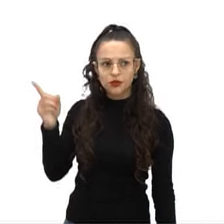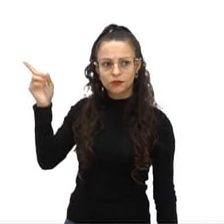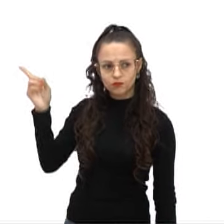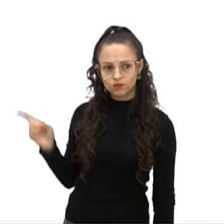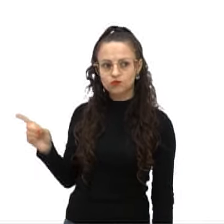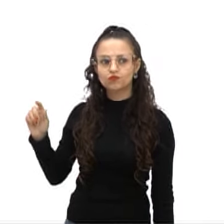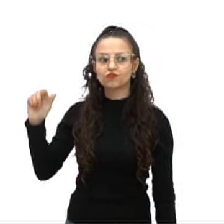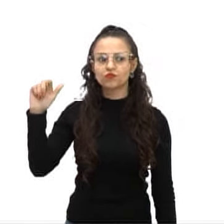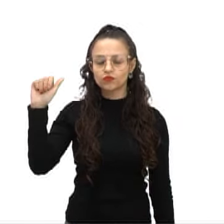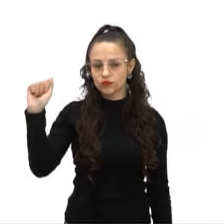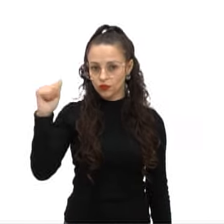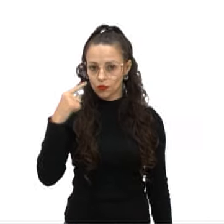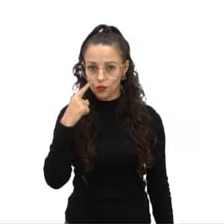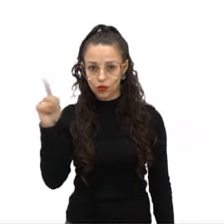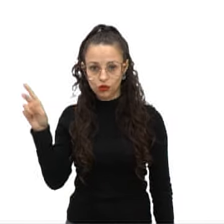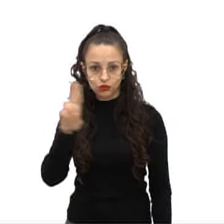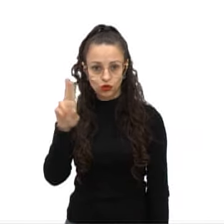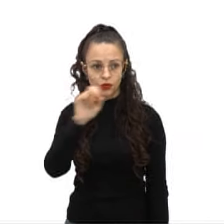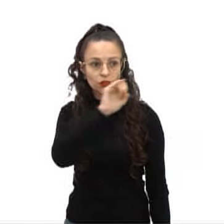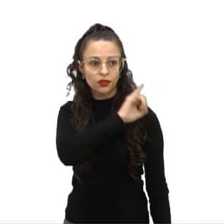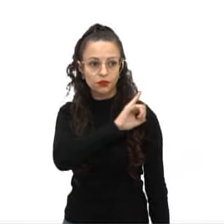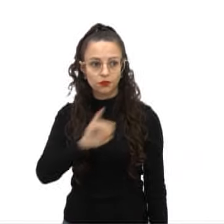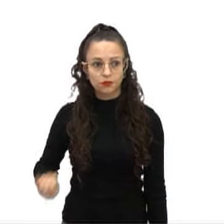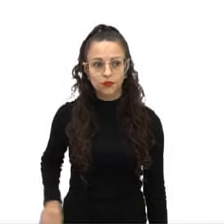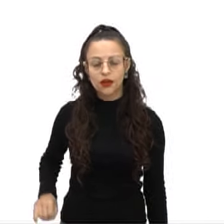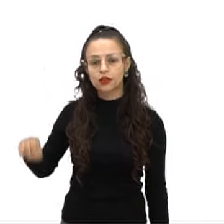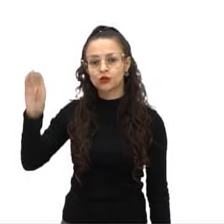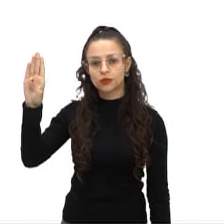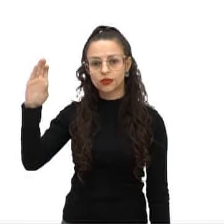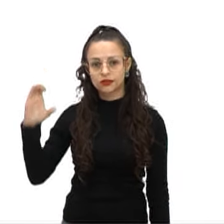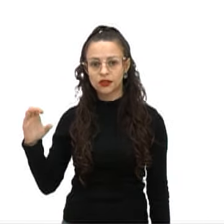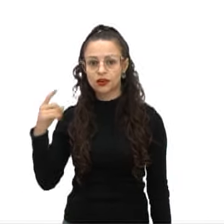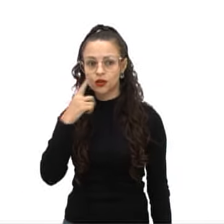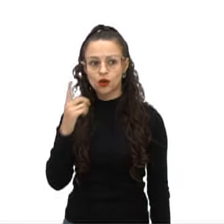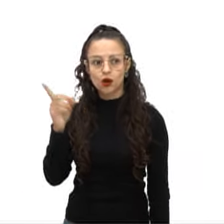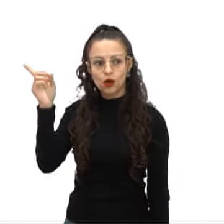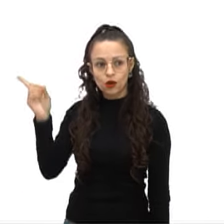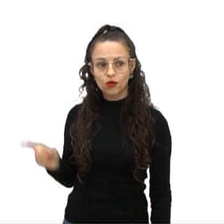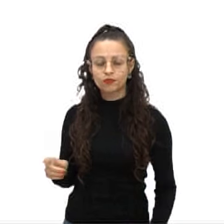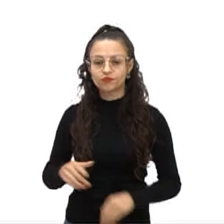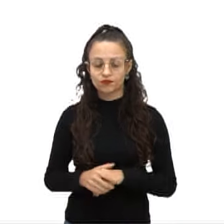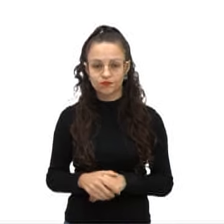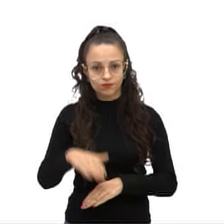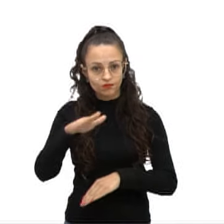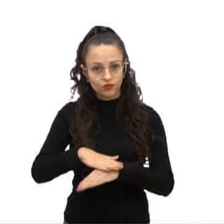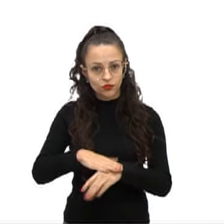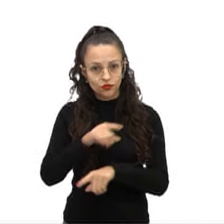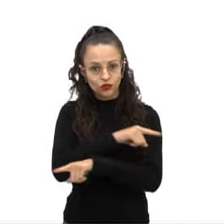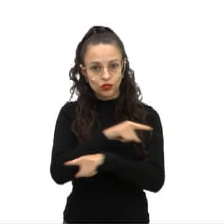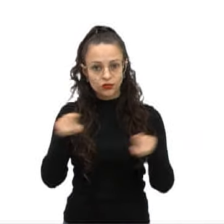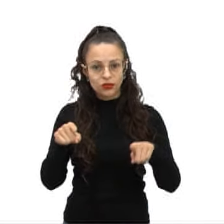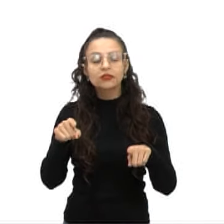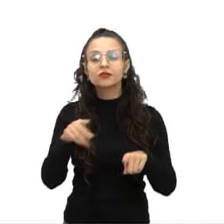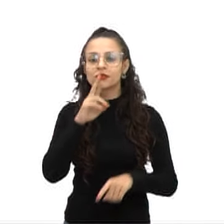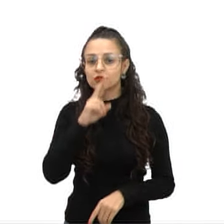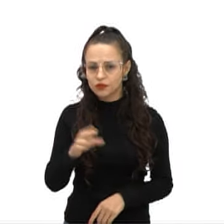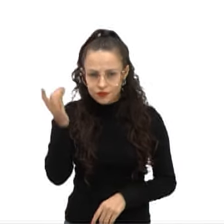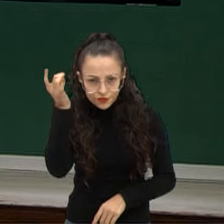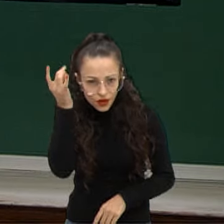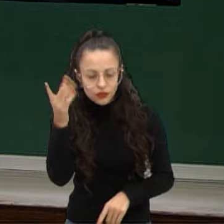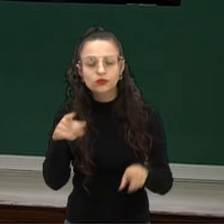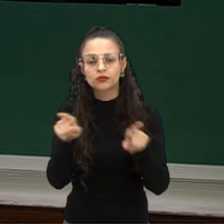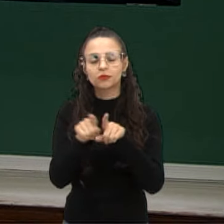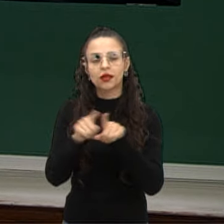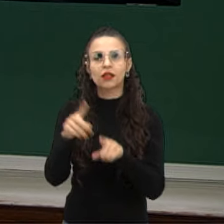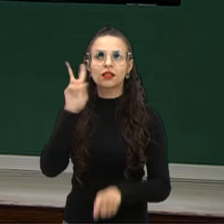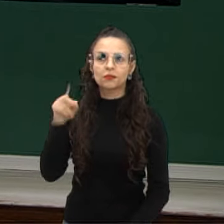gente viu lá na primeira aula, o Império Otomano ou o Califado Abássida? Dá um tempinho para vocês, esse é fácil. Lembra um pouquinho também